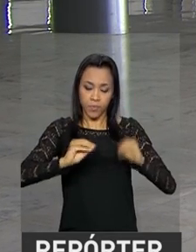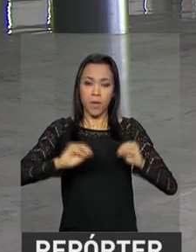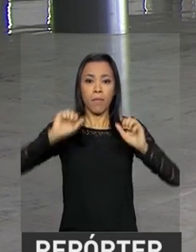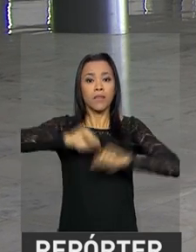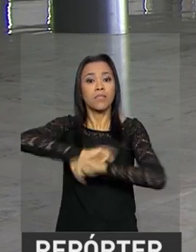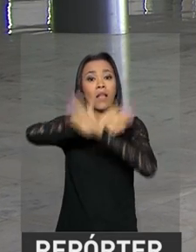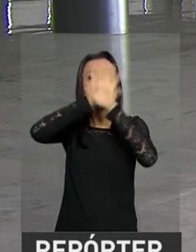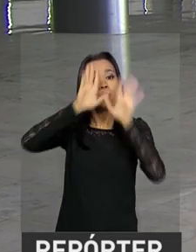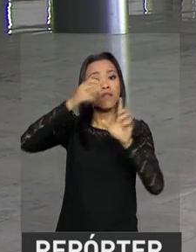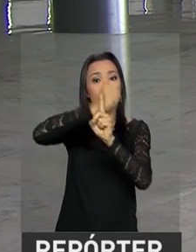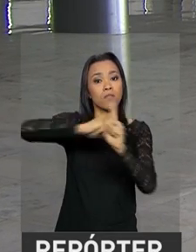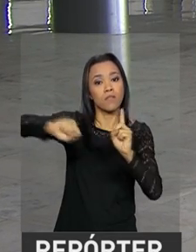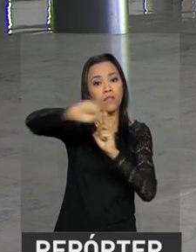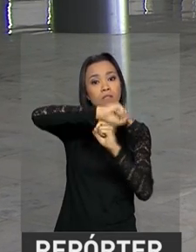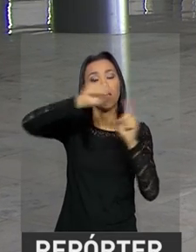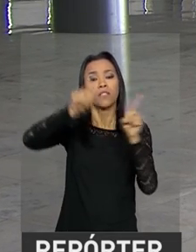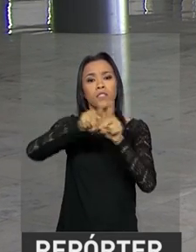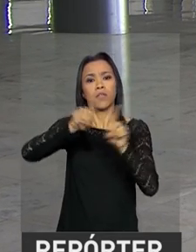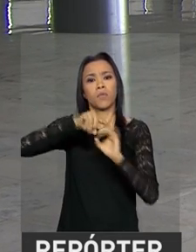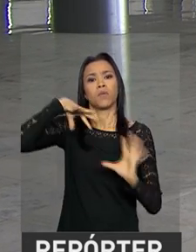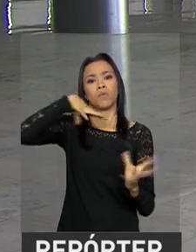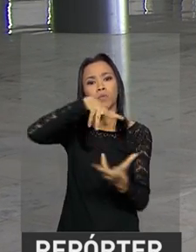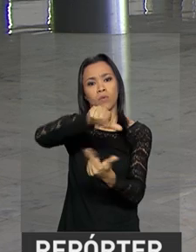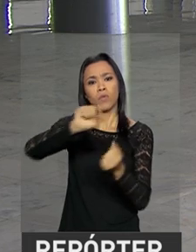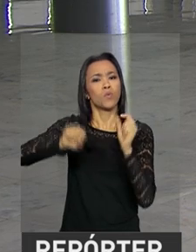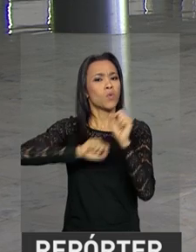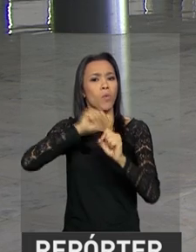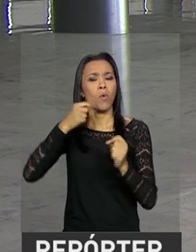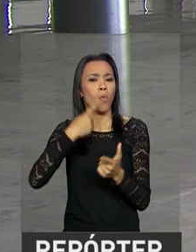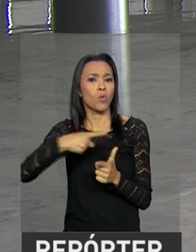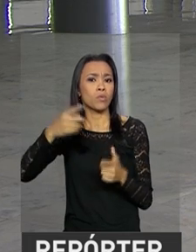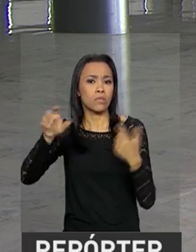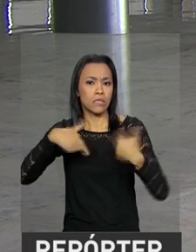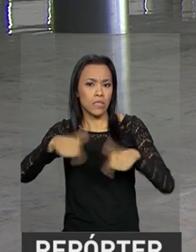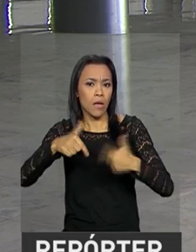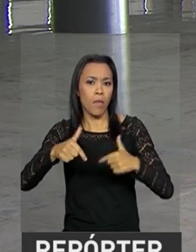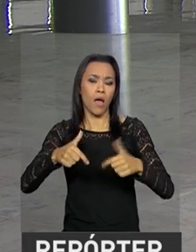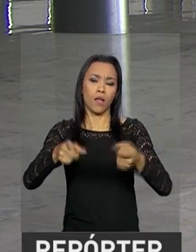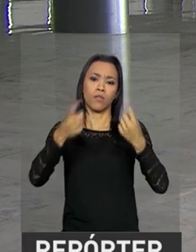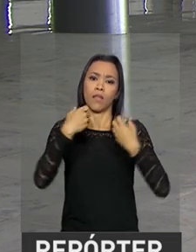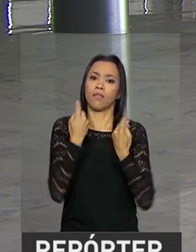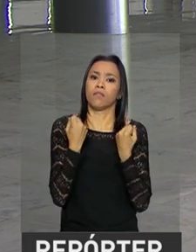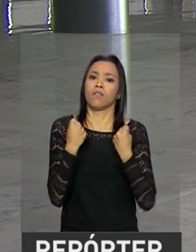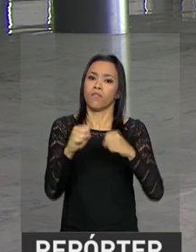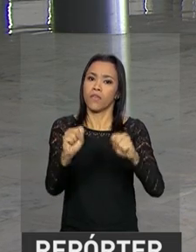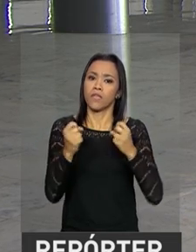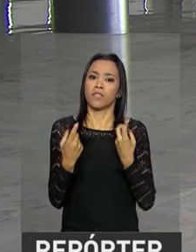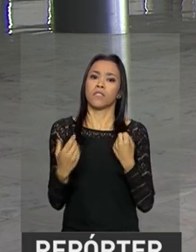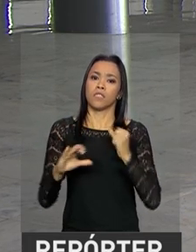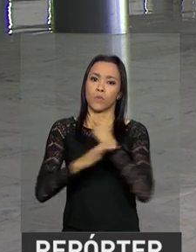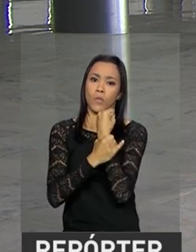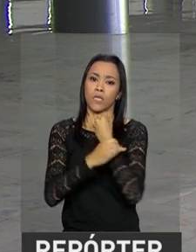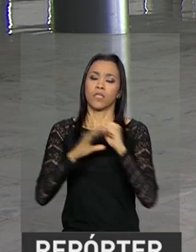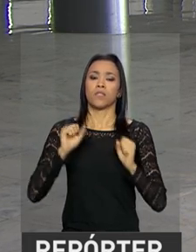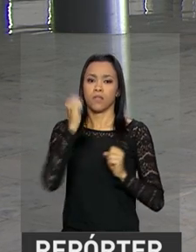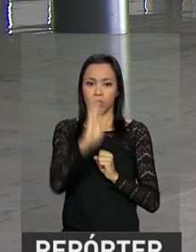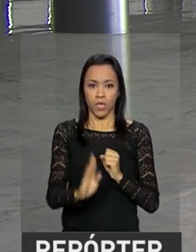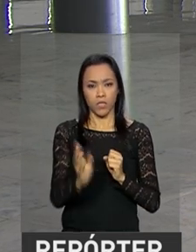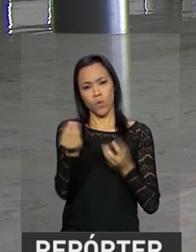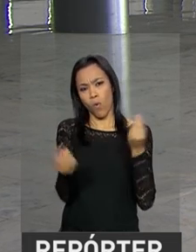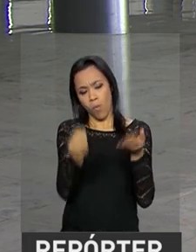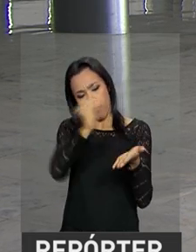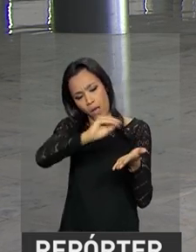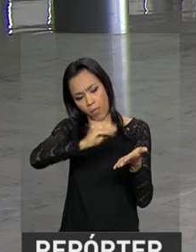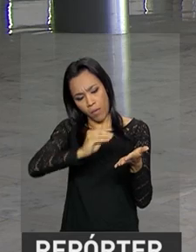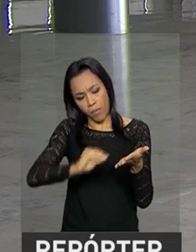Comunidade Internacional sobre as políticas e ações da Defesa paraa segurança e paraa proteção da soberania Nacional a última versão do